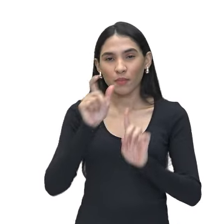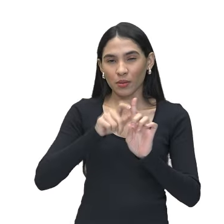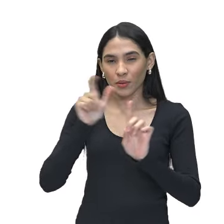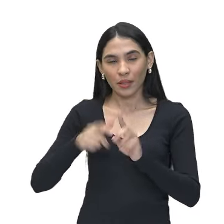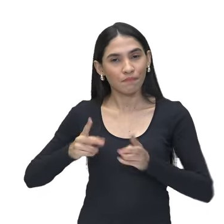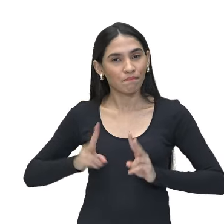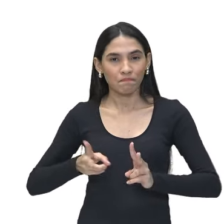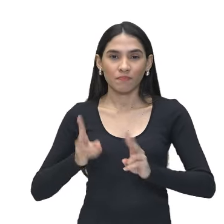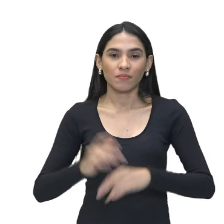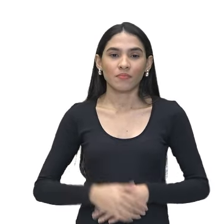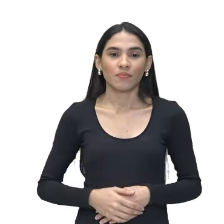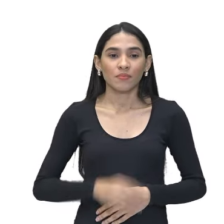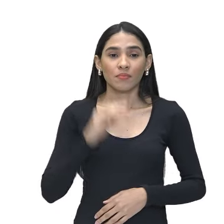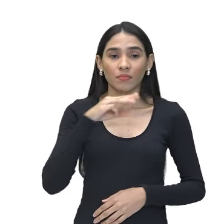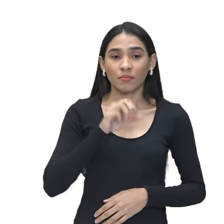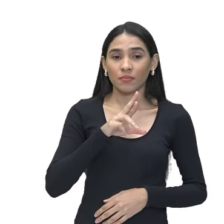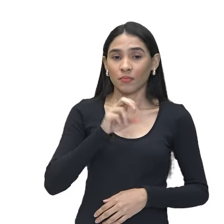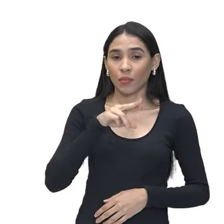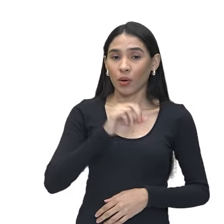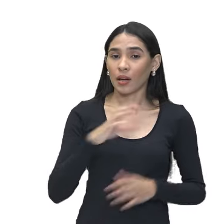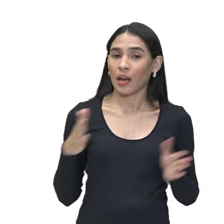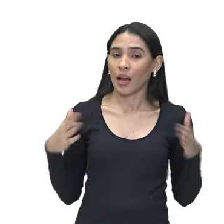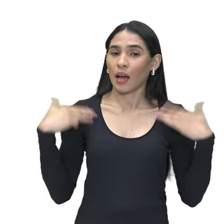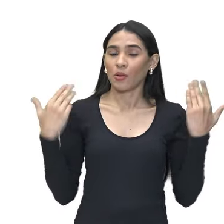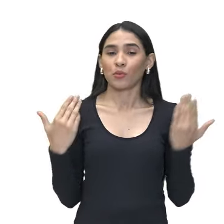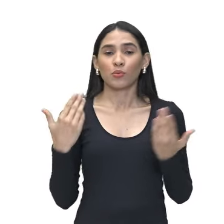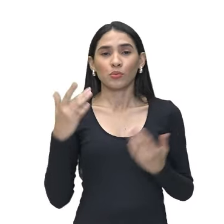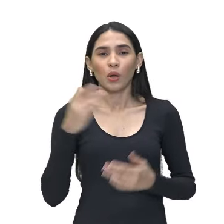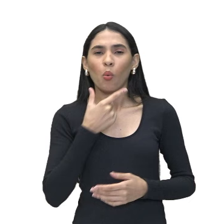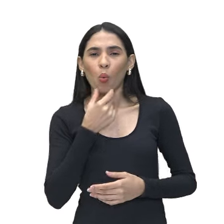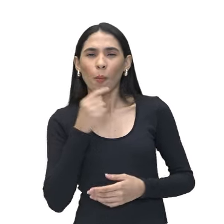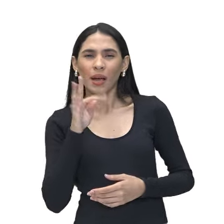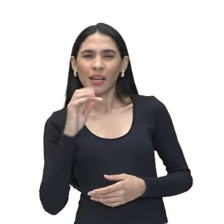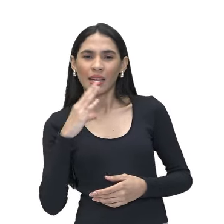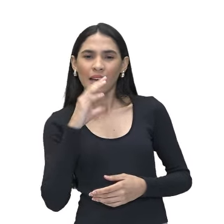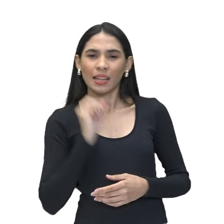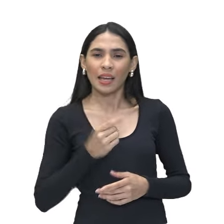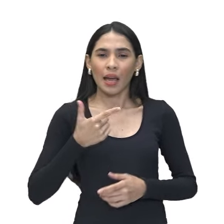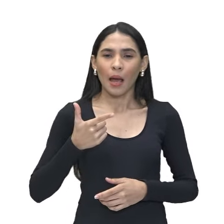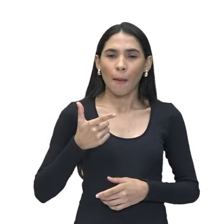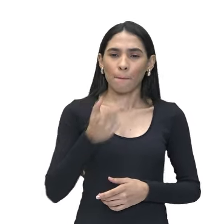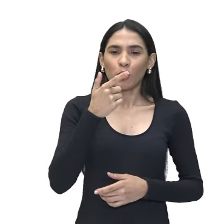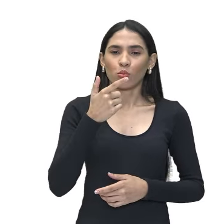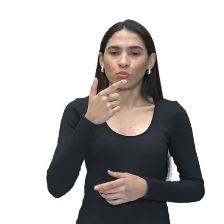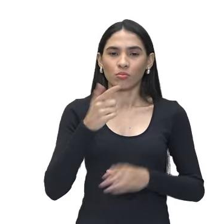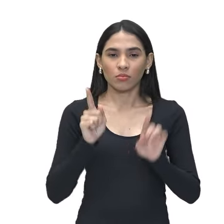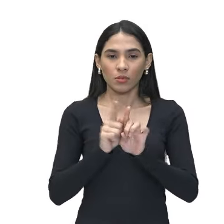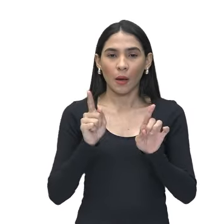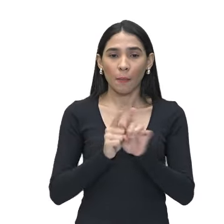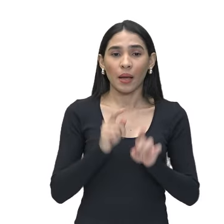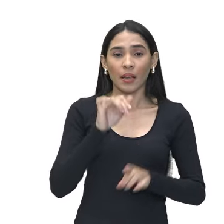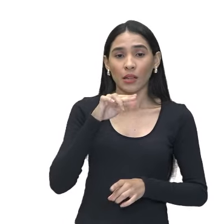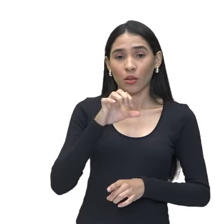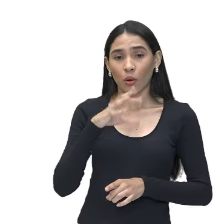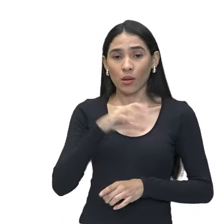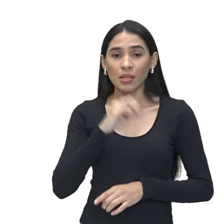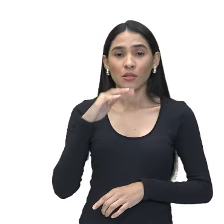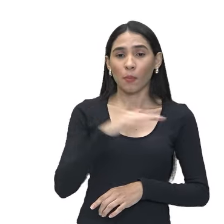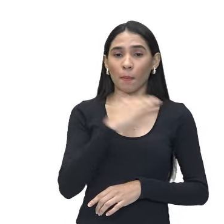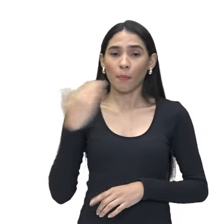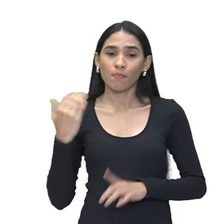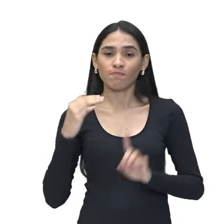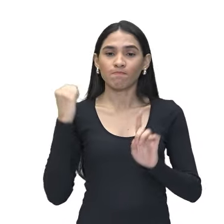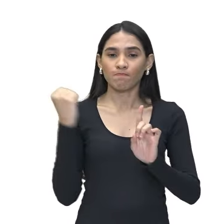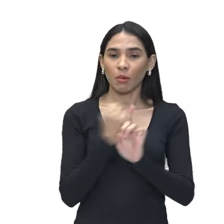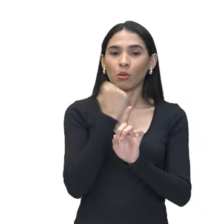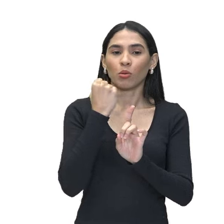né? Morena se assusta quando Teca afirma que o tiro que feriu José Inocêncio e matou